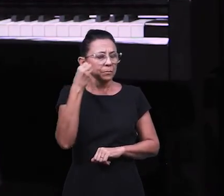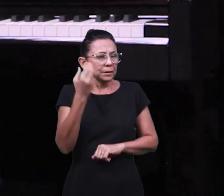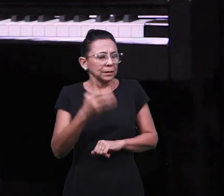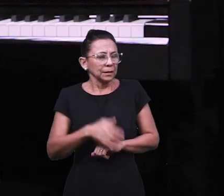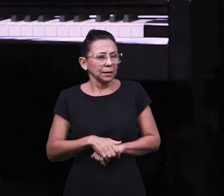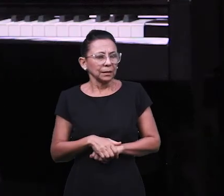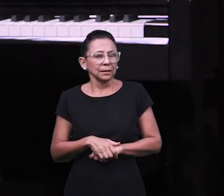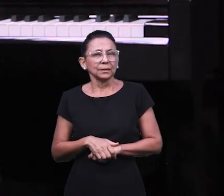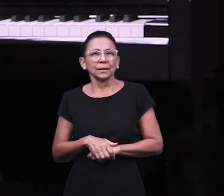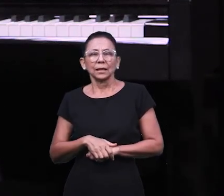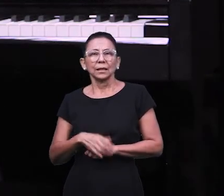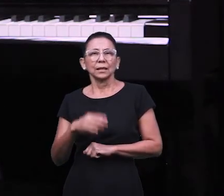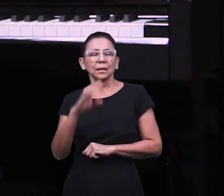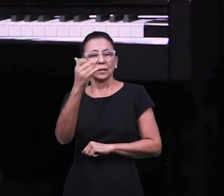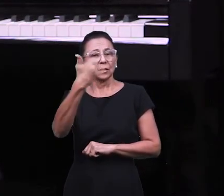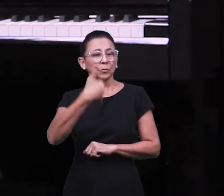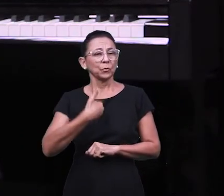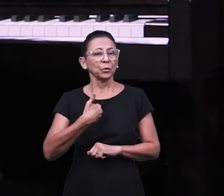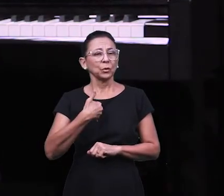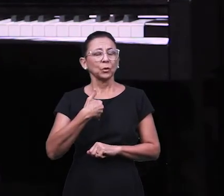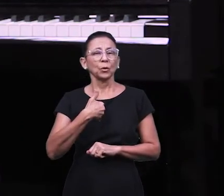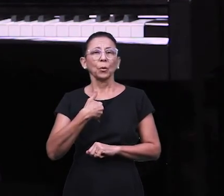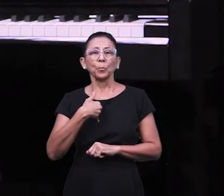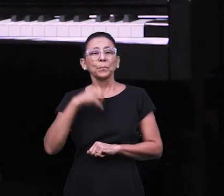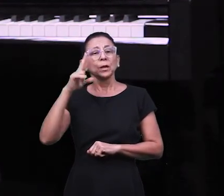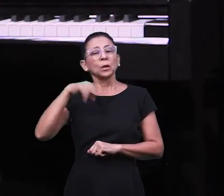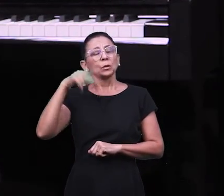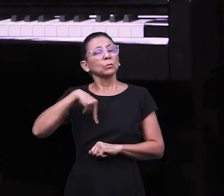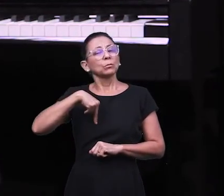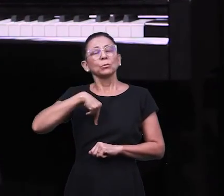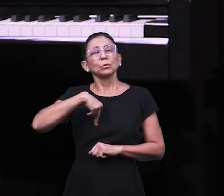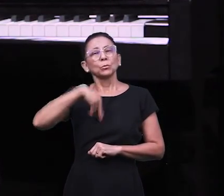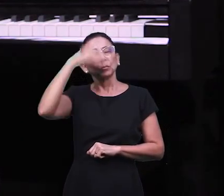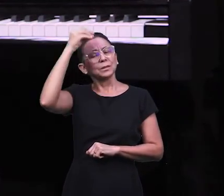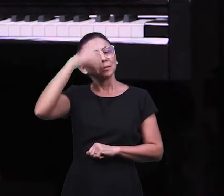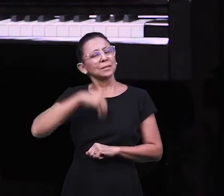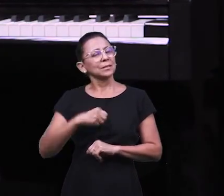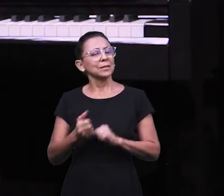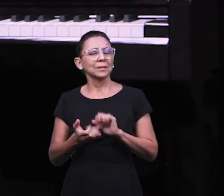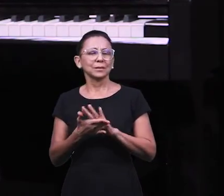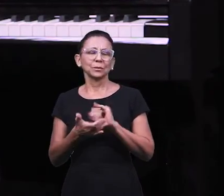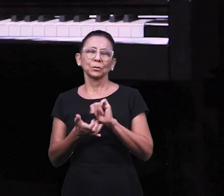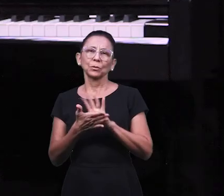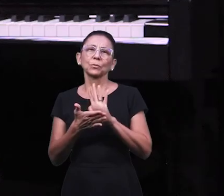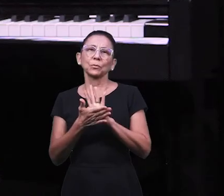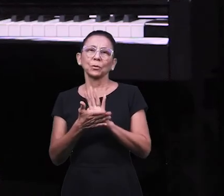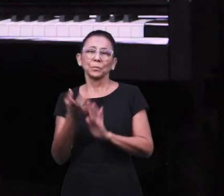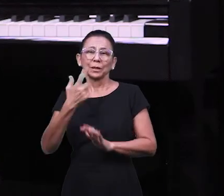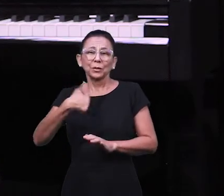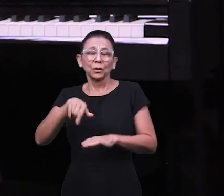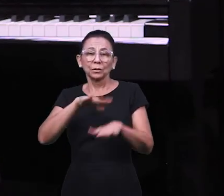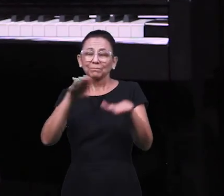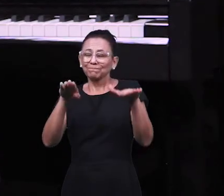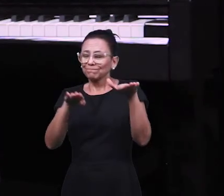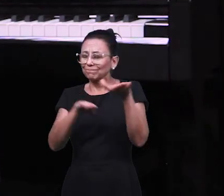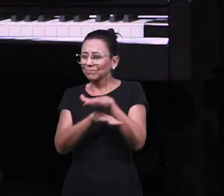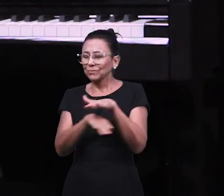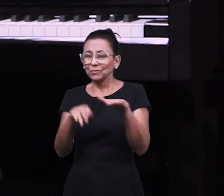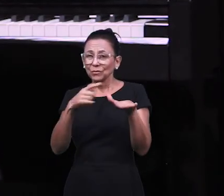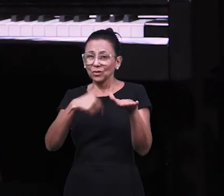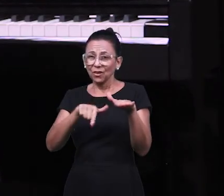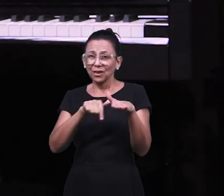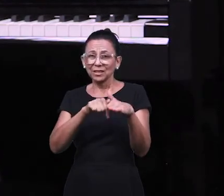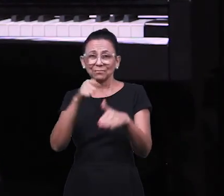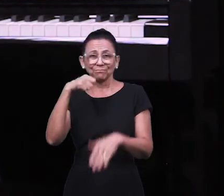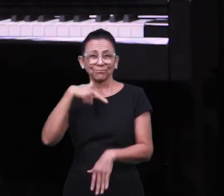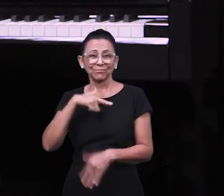quem seja, não importa se nós não somos nada, mas quando você faz o louvor, ele vai ao coração, então é